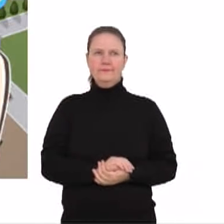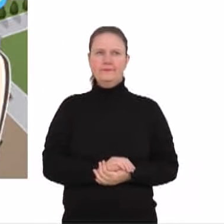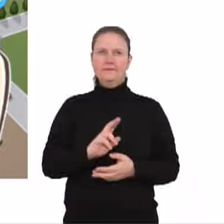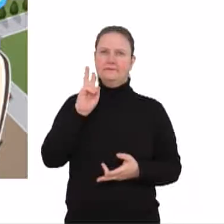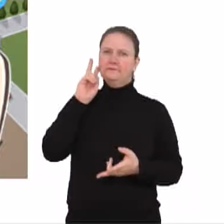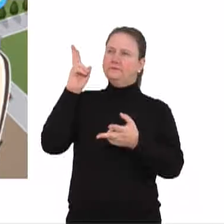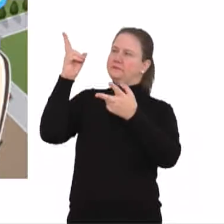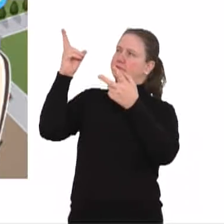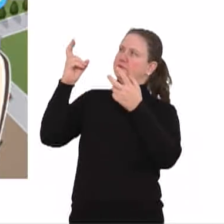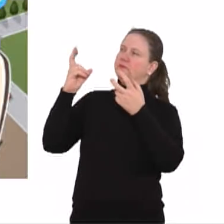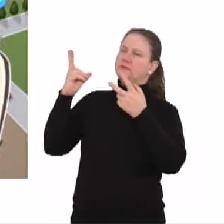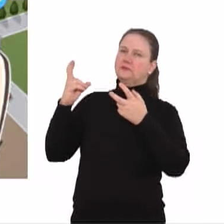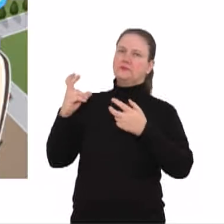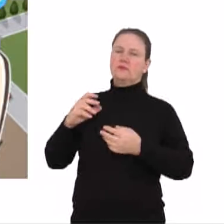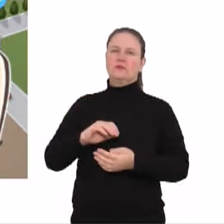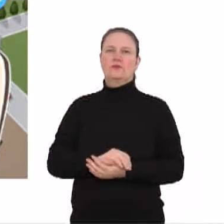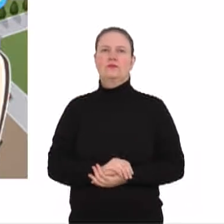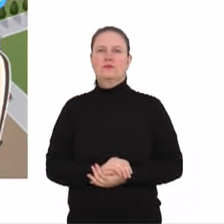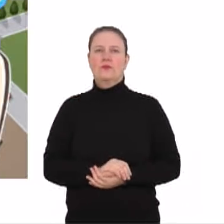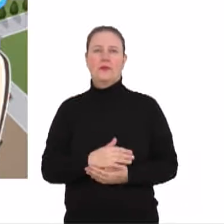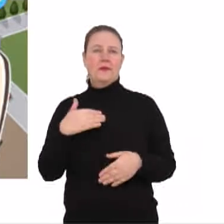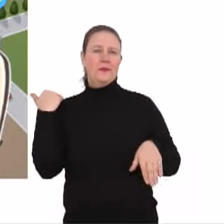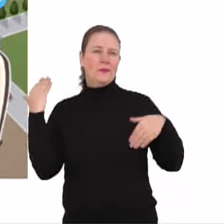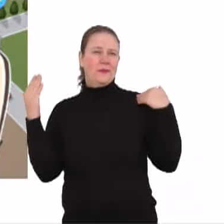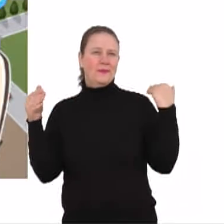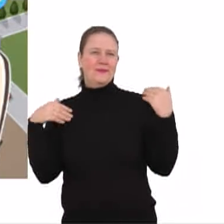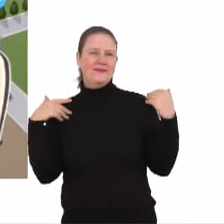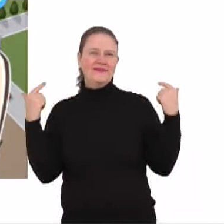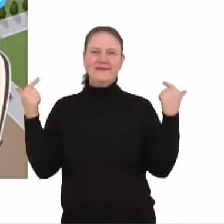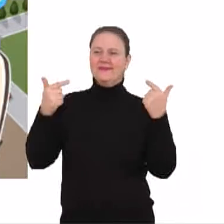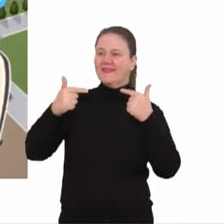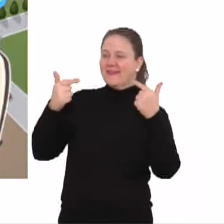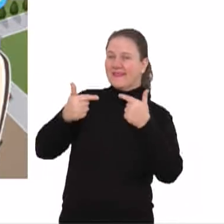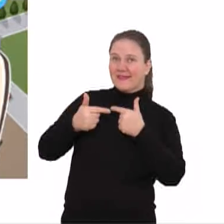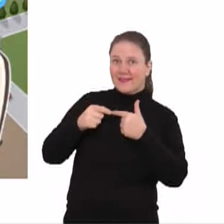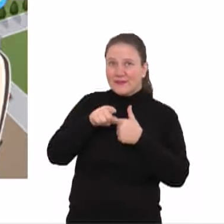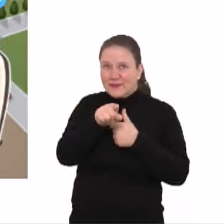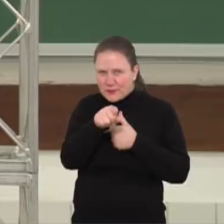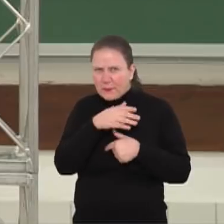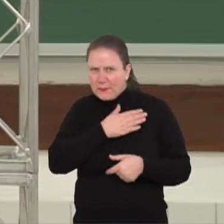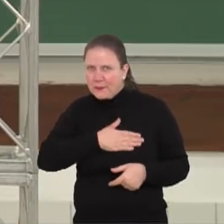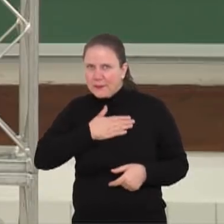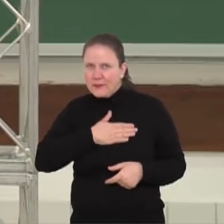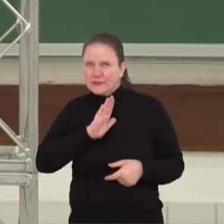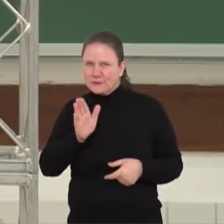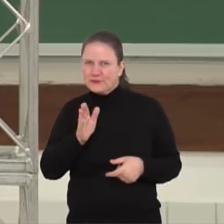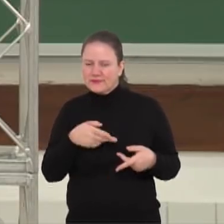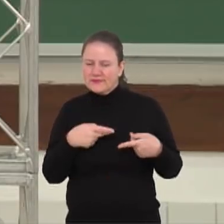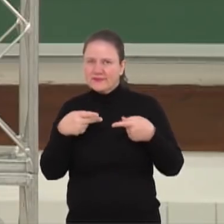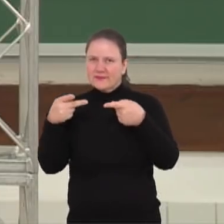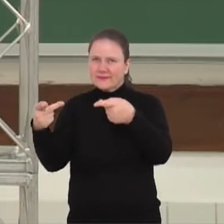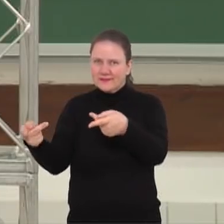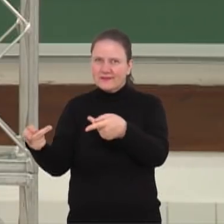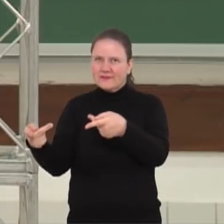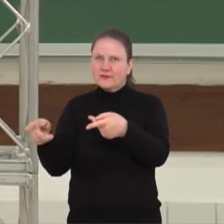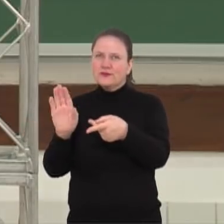aí? Parque de diversões. Você gosta? Você já foi a parque de diversões? Então vamos lá,